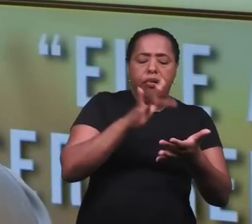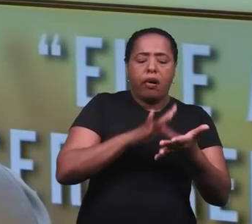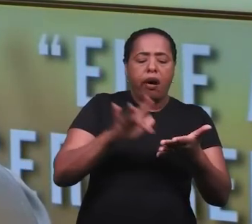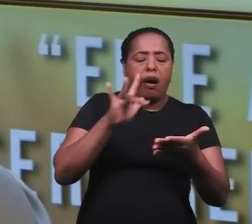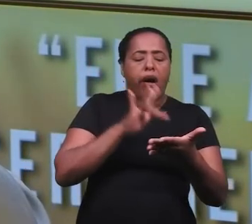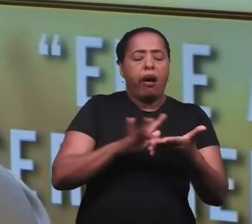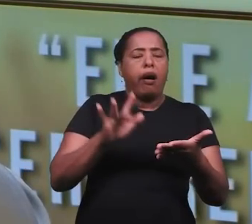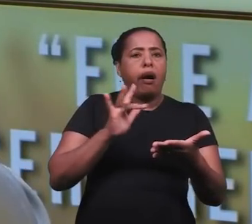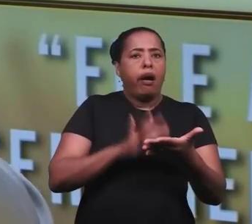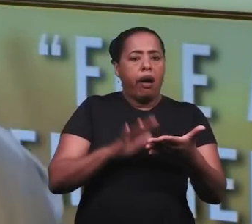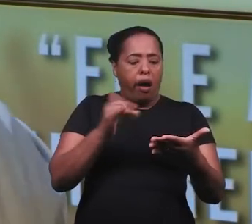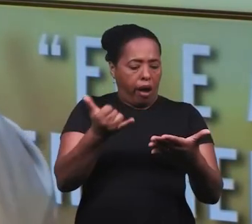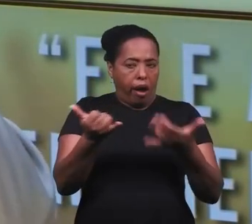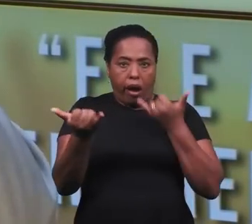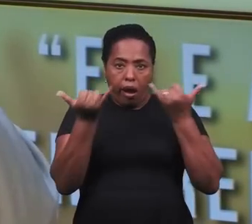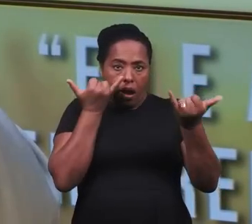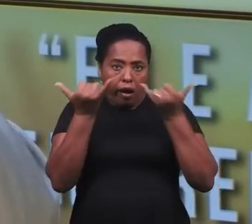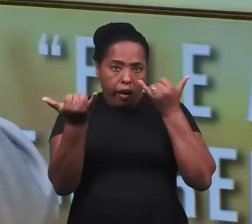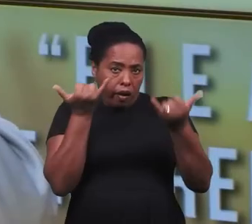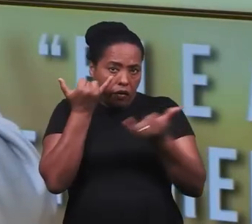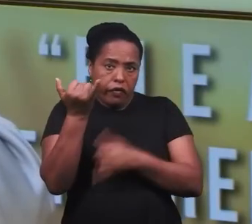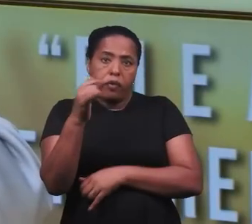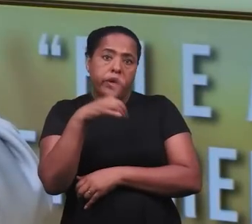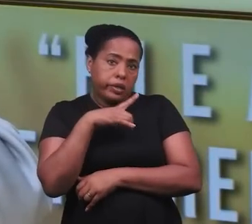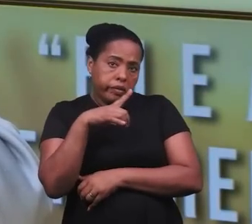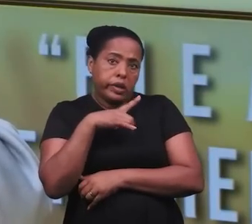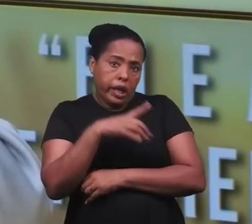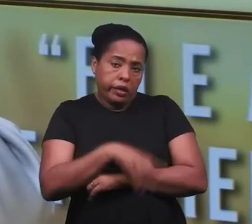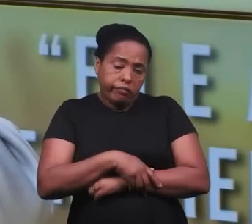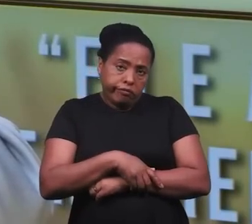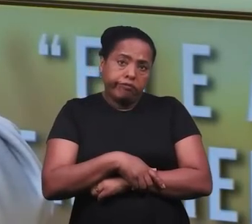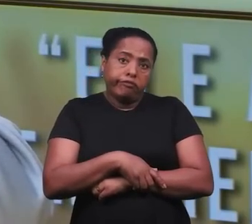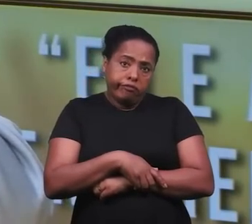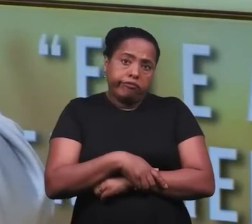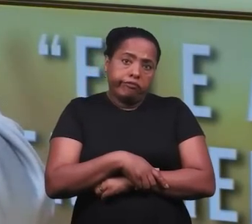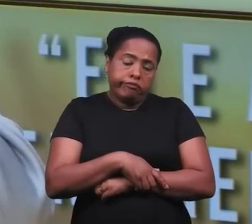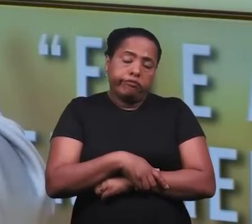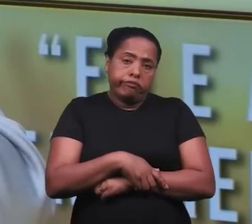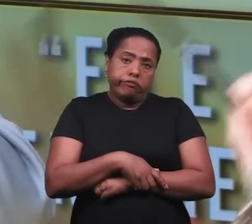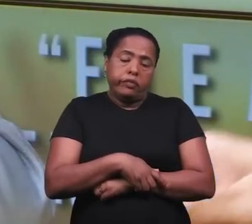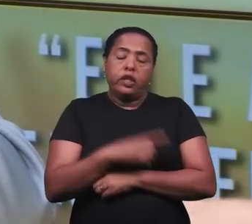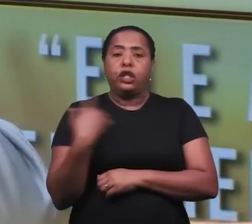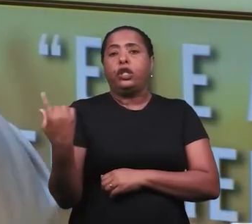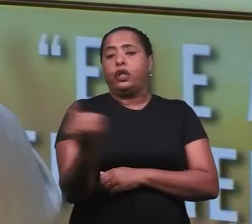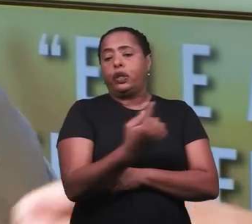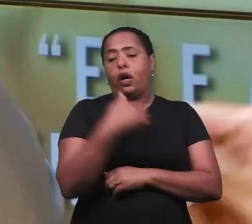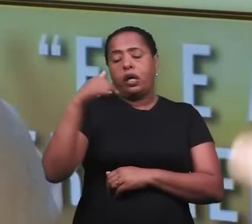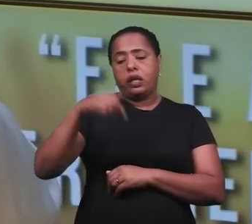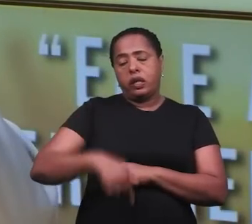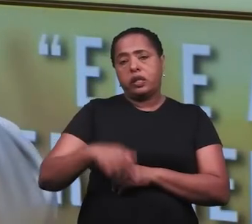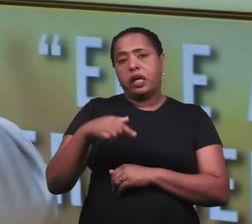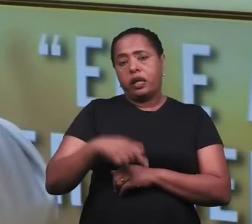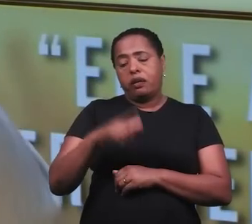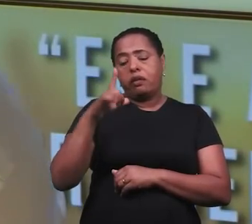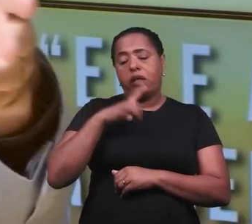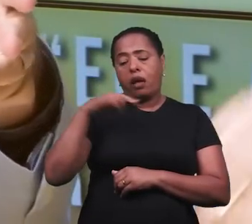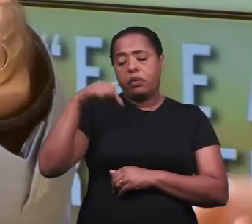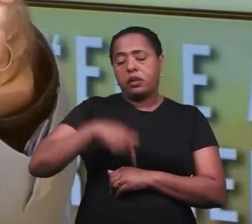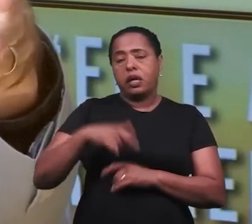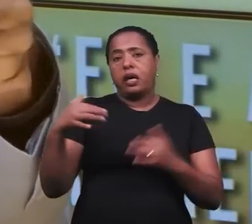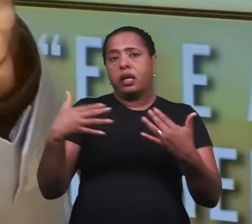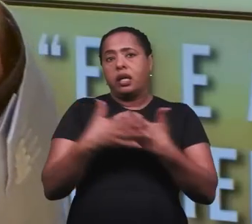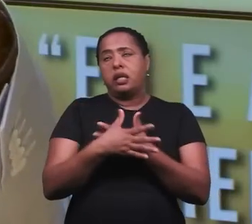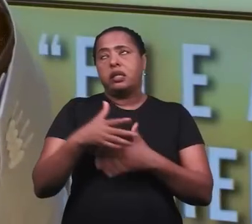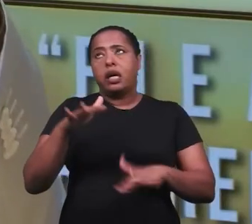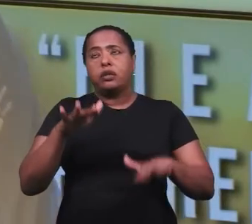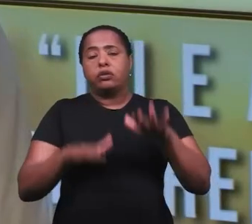8 anos, ela já tem um smartphone na mão dela e ela já tem acesso a informações que